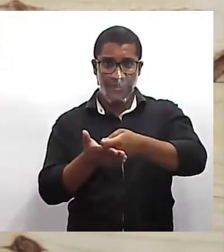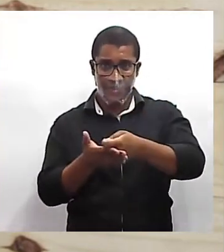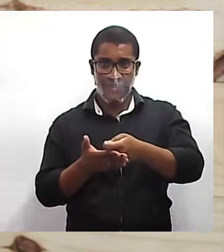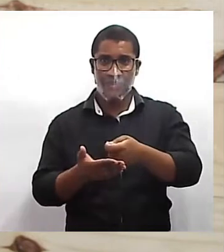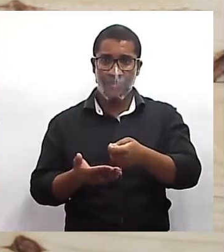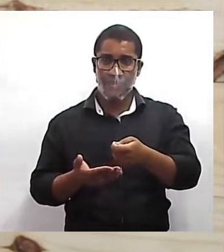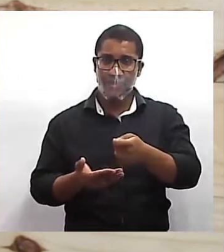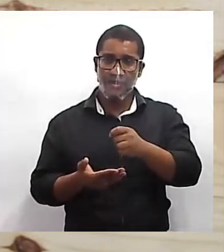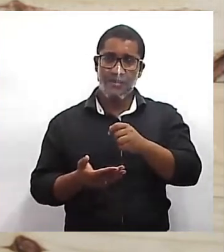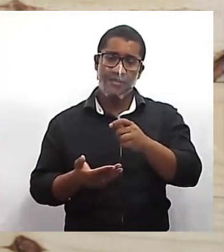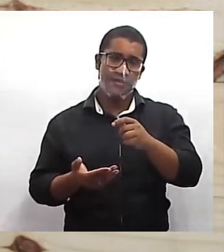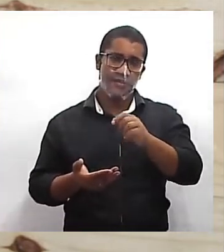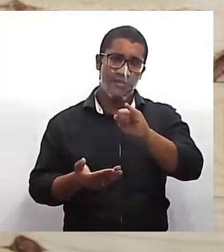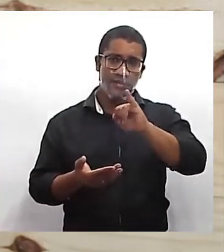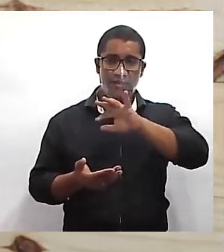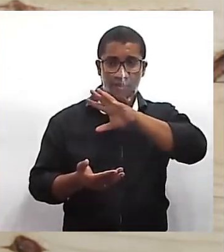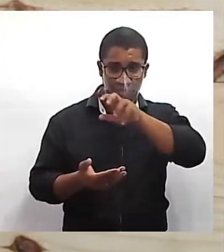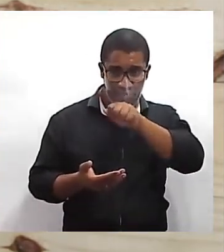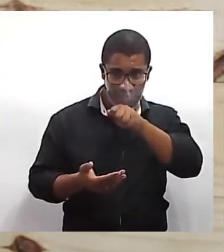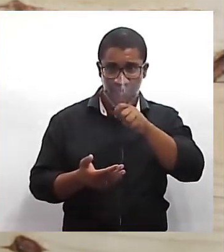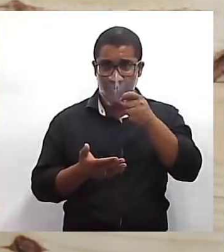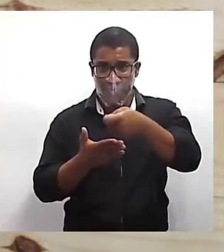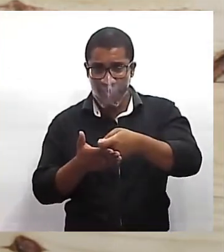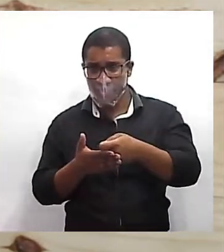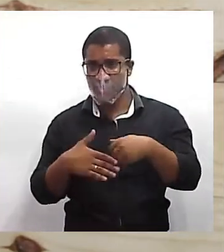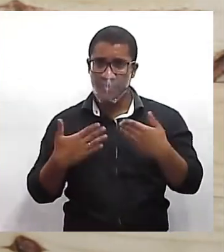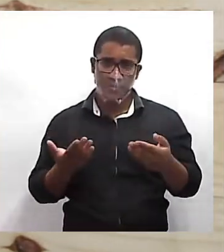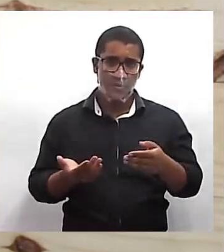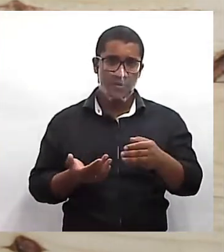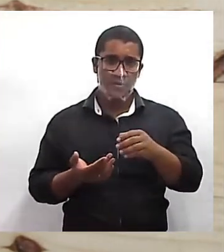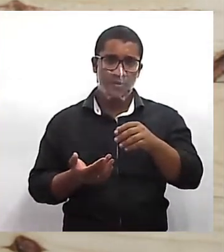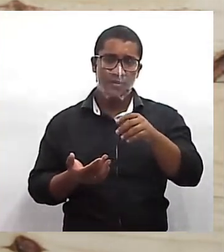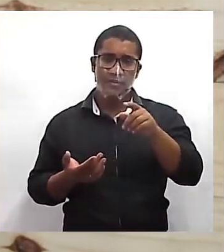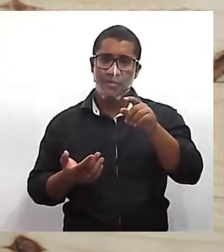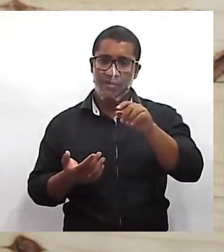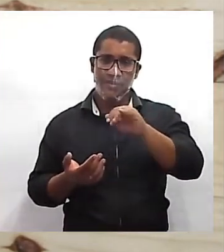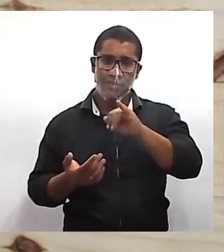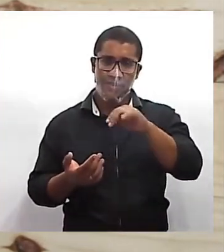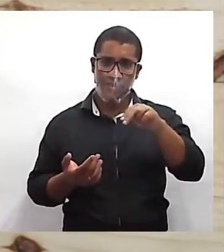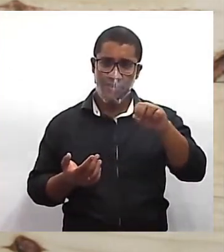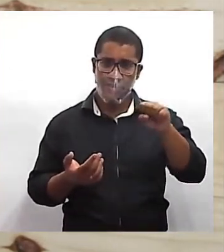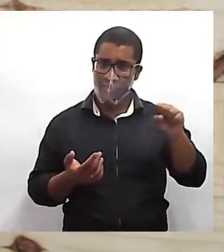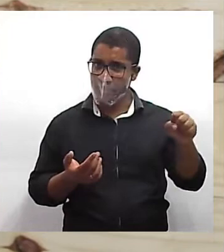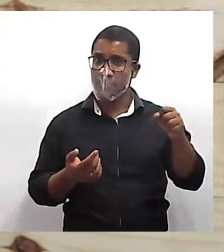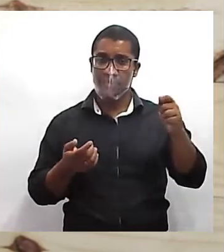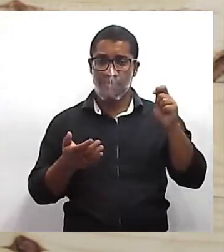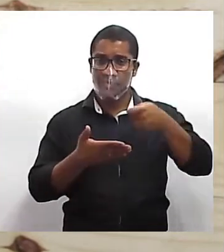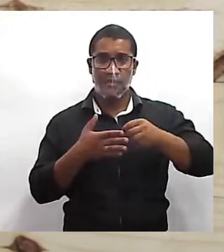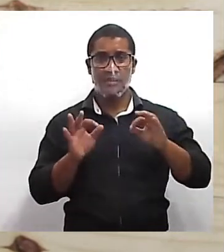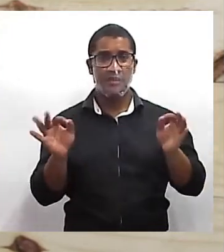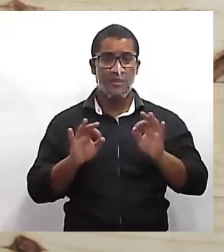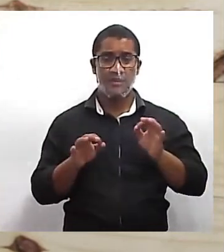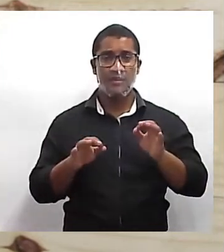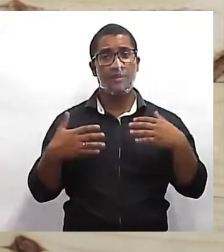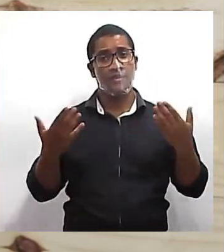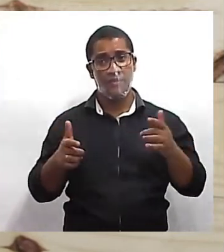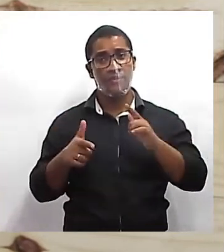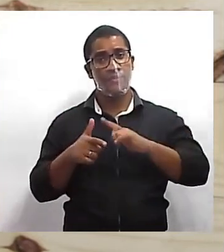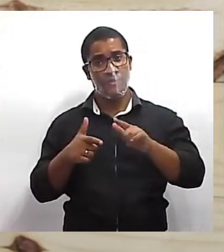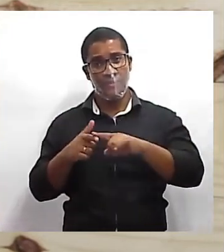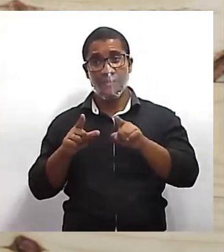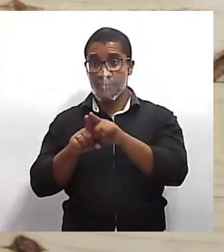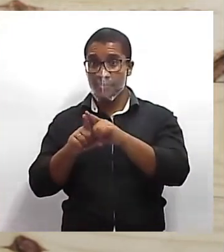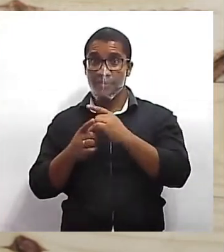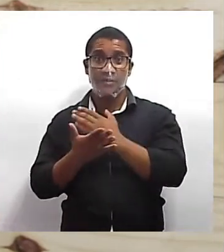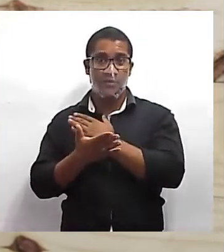deixam de recolher para a Previdência Social e aí contribui ainda mais para esse rombo que está aí, né? Sem falar dos desvios